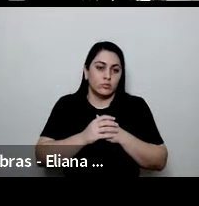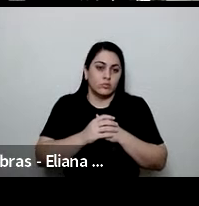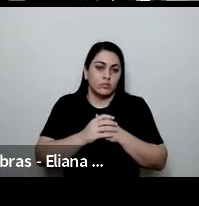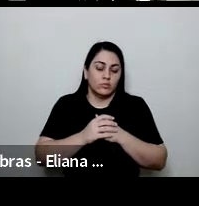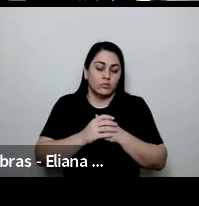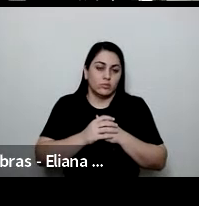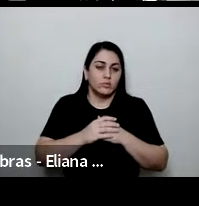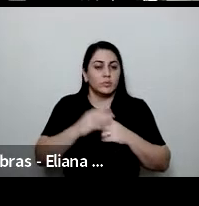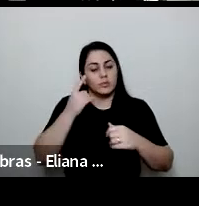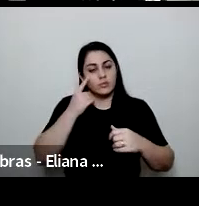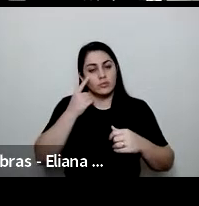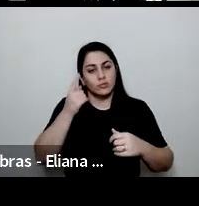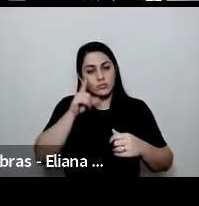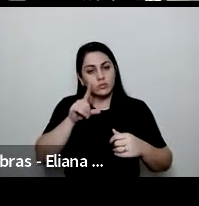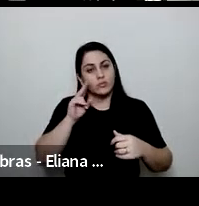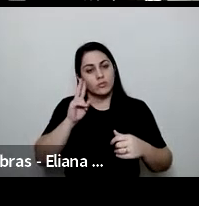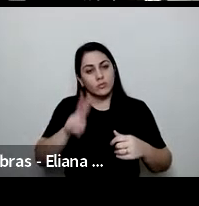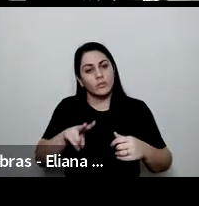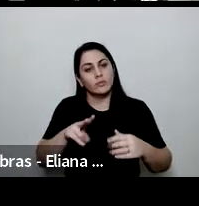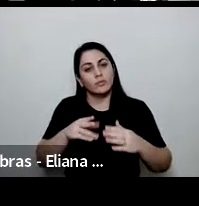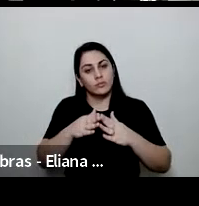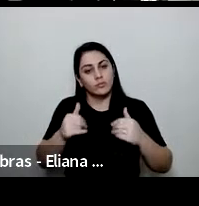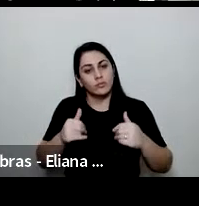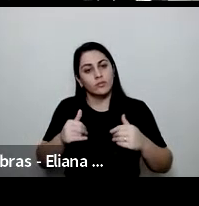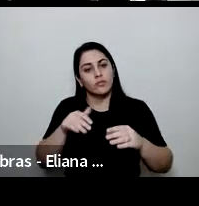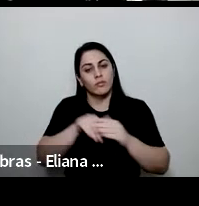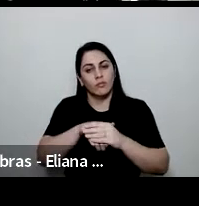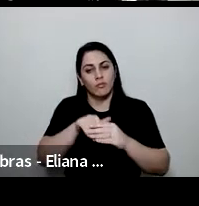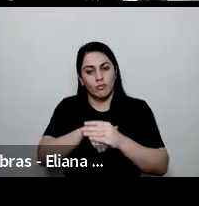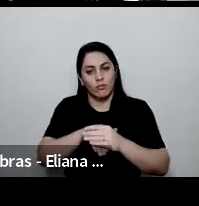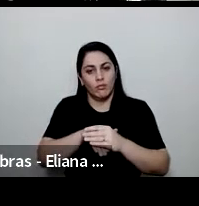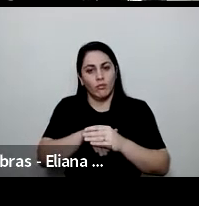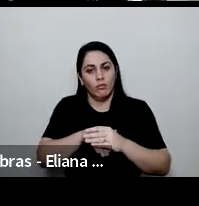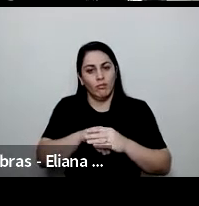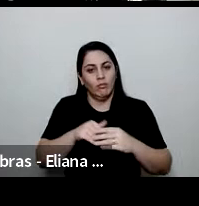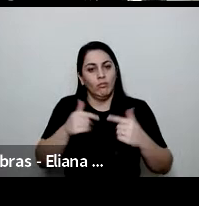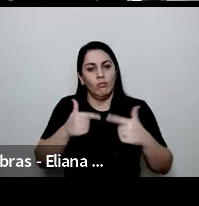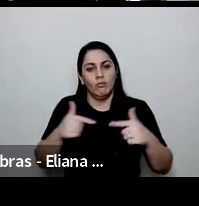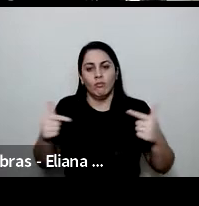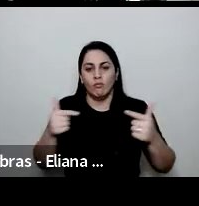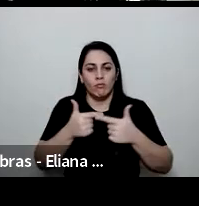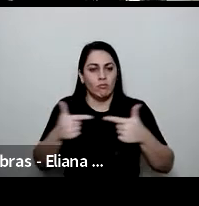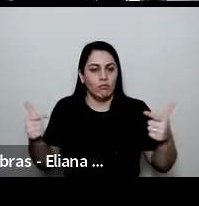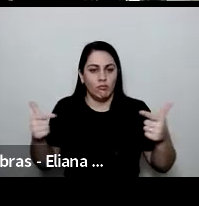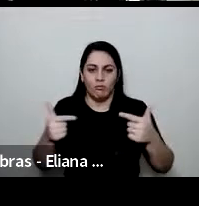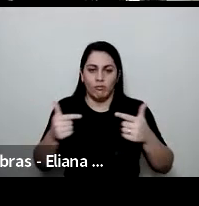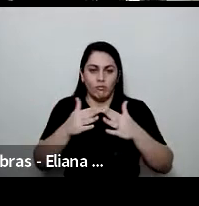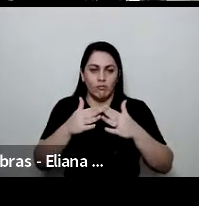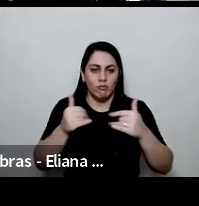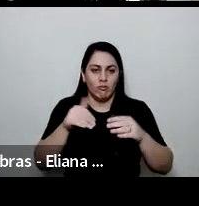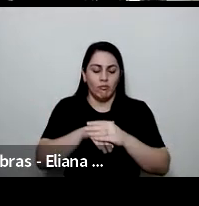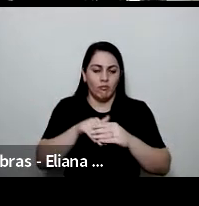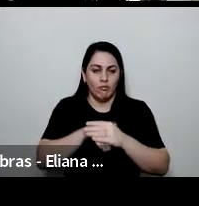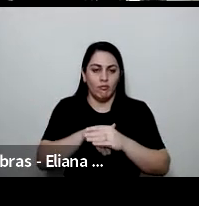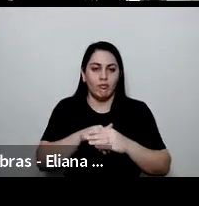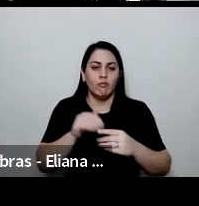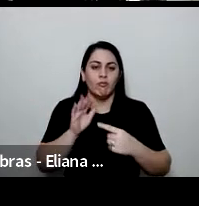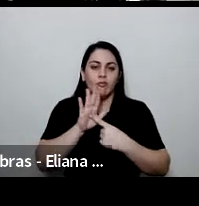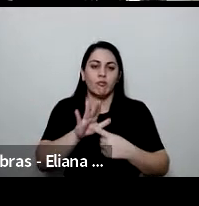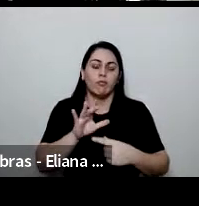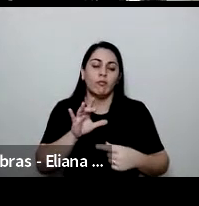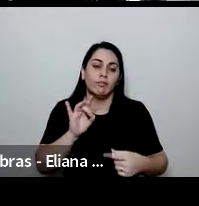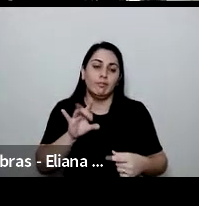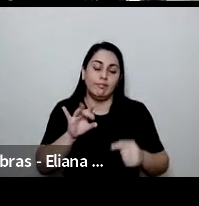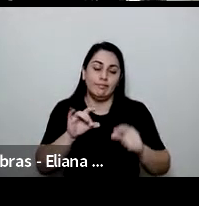é nítido ausência de pedido explícito de votos não up This is to devote vez que trazem apenas o